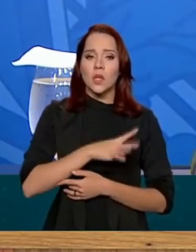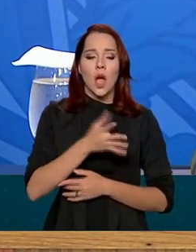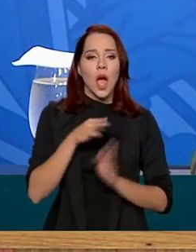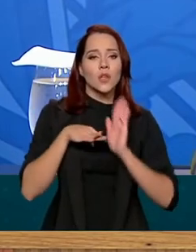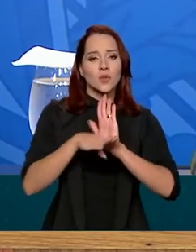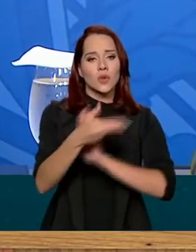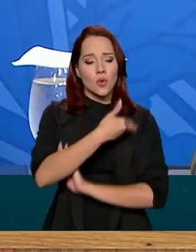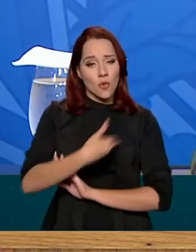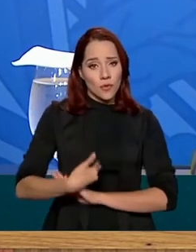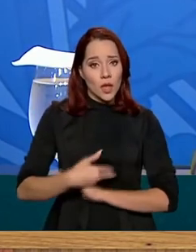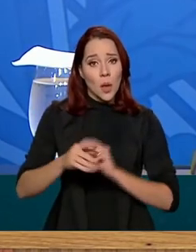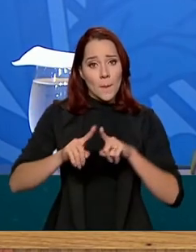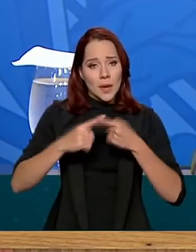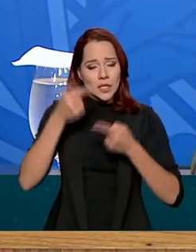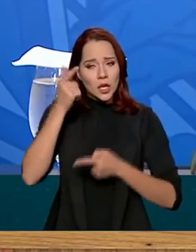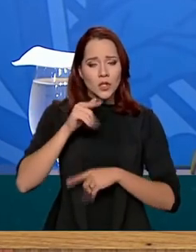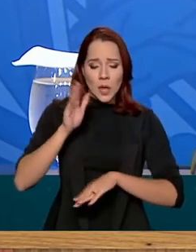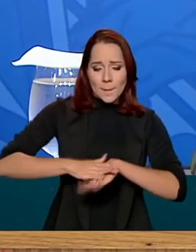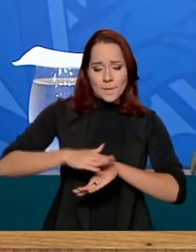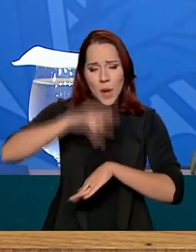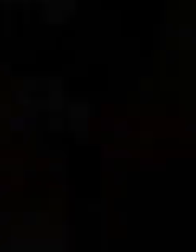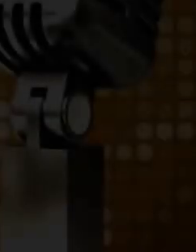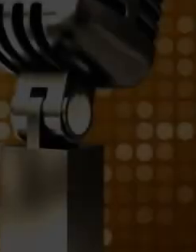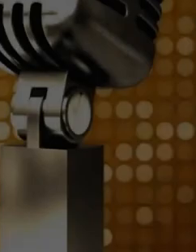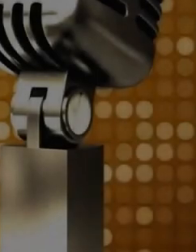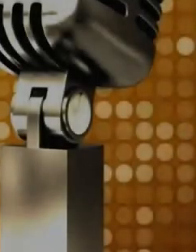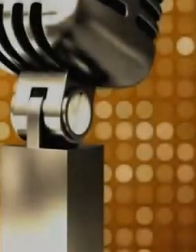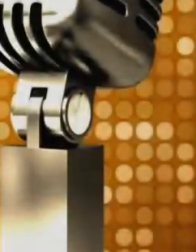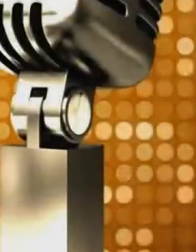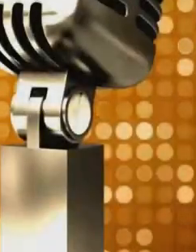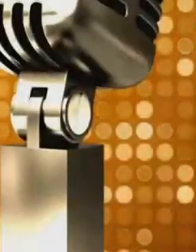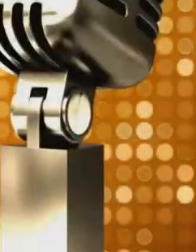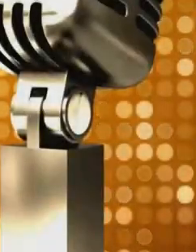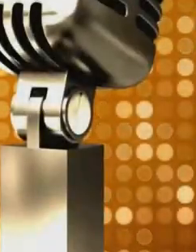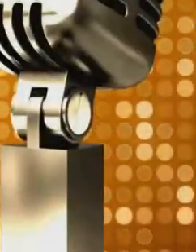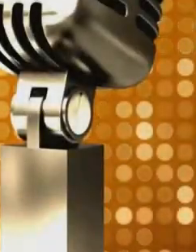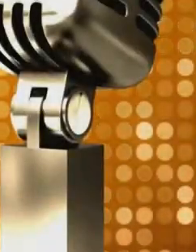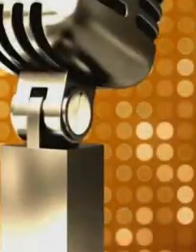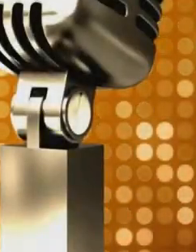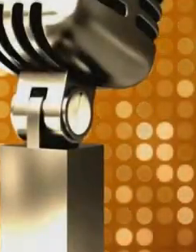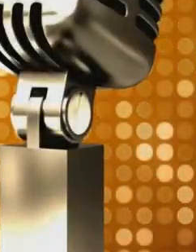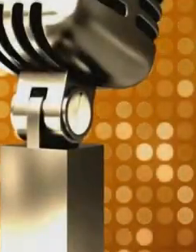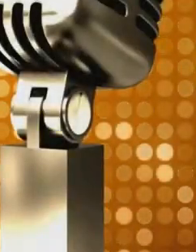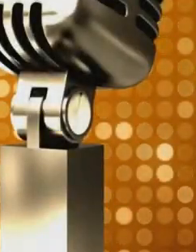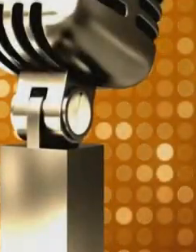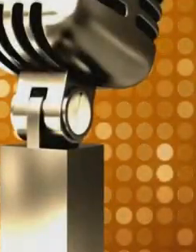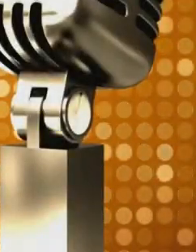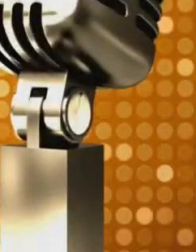que ela possa ascender da sua condição social.